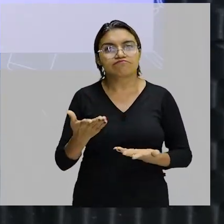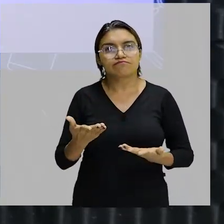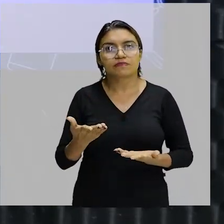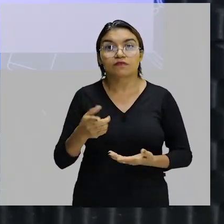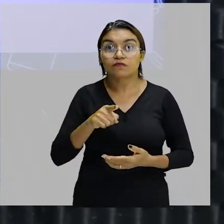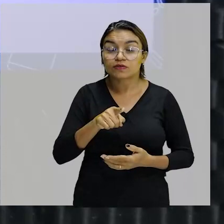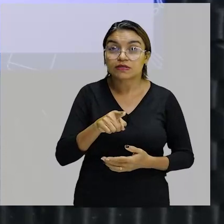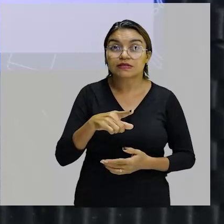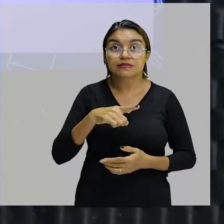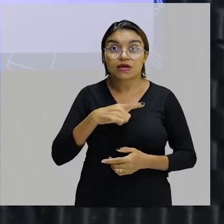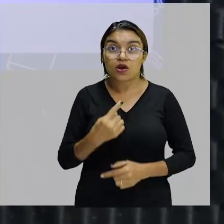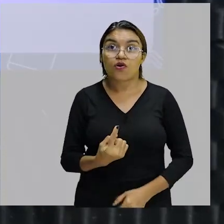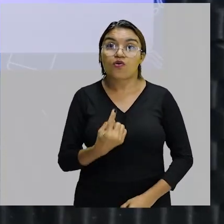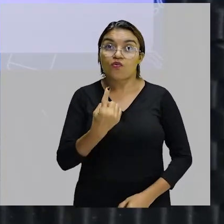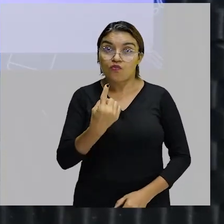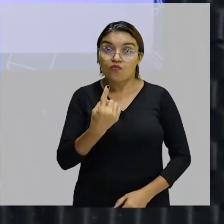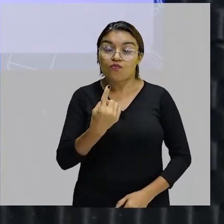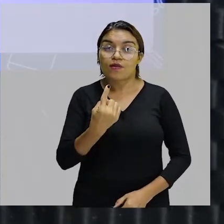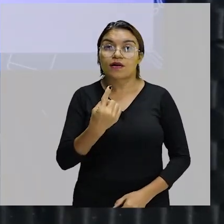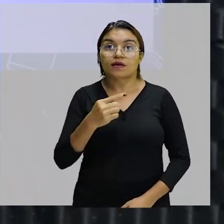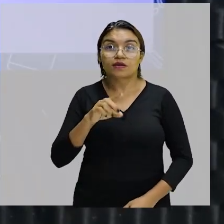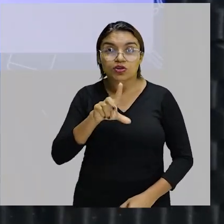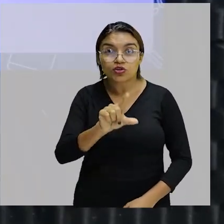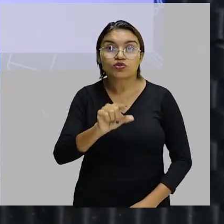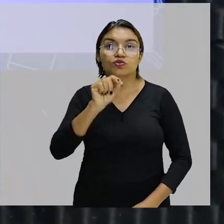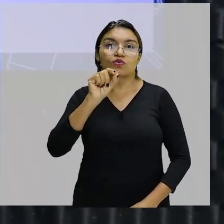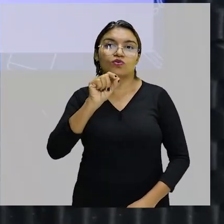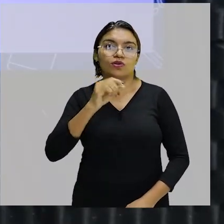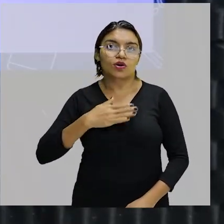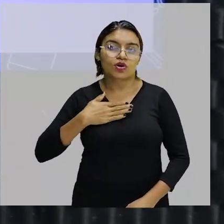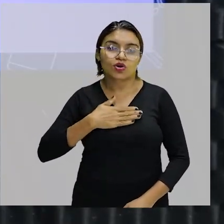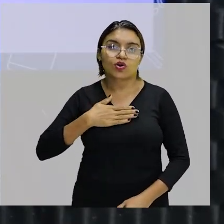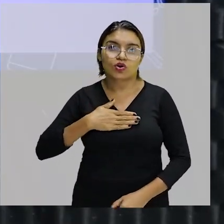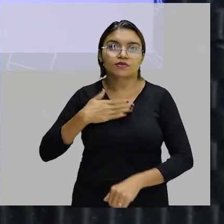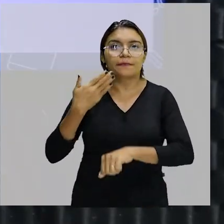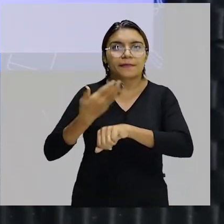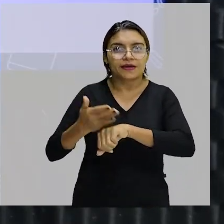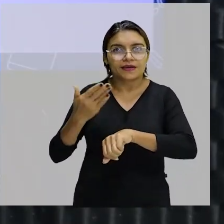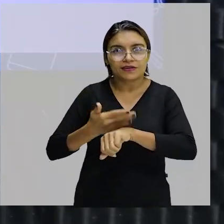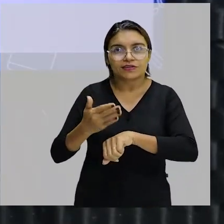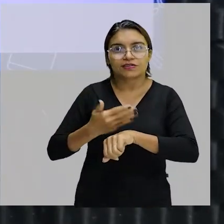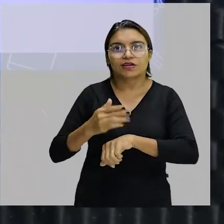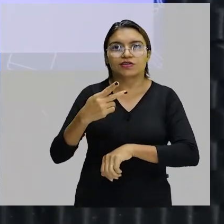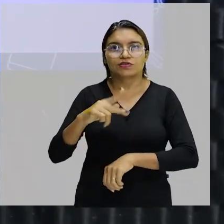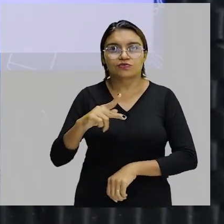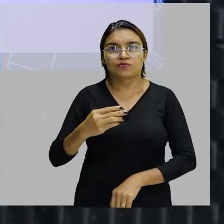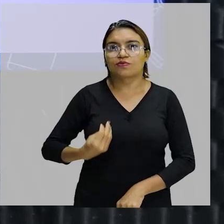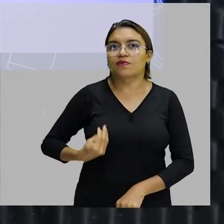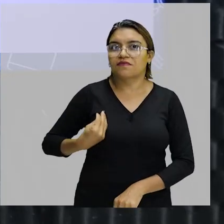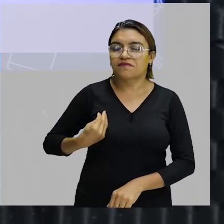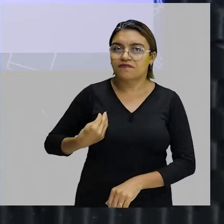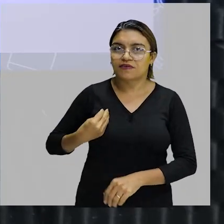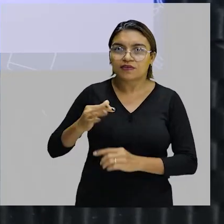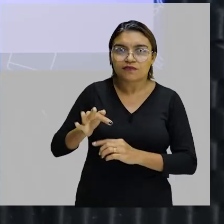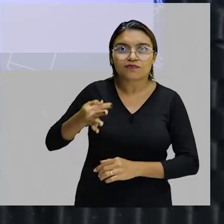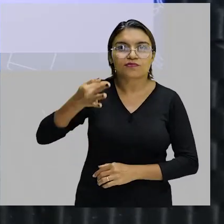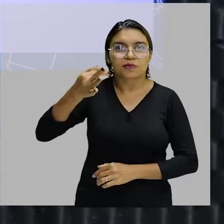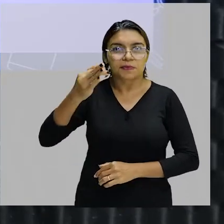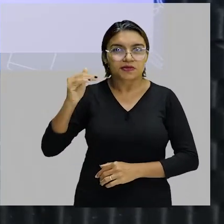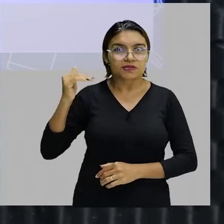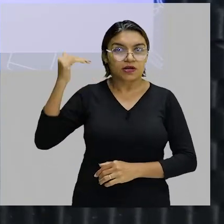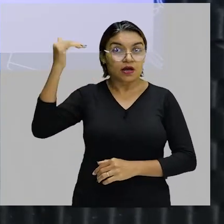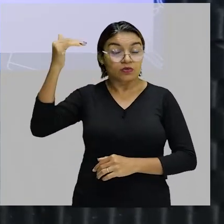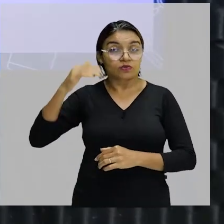não encontrem uma que vocês gostem e que levem como prática para a vida adulta de vocês. Porque